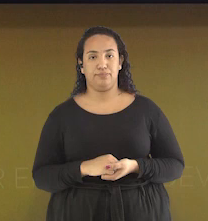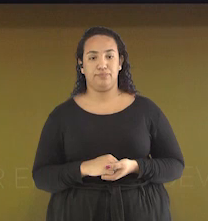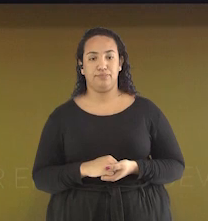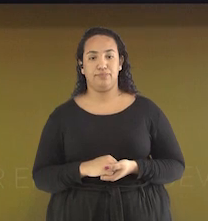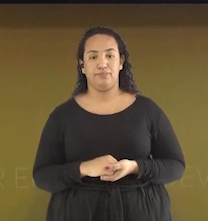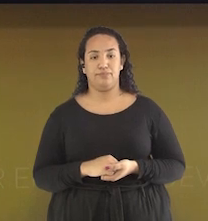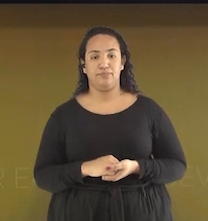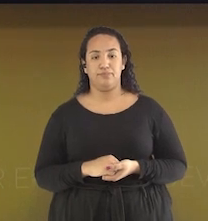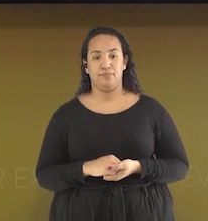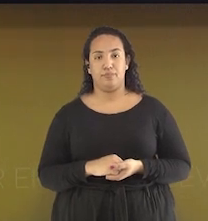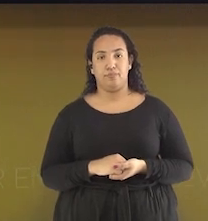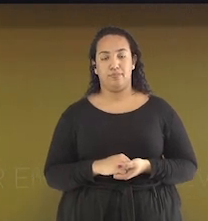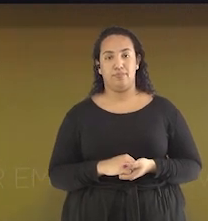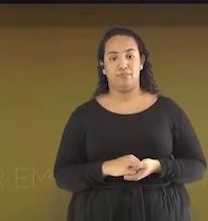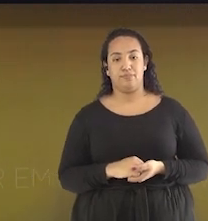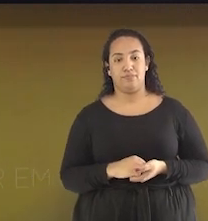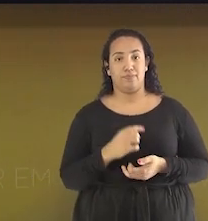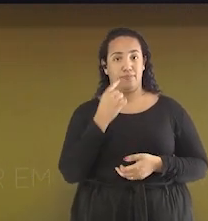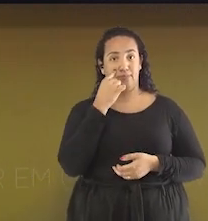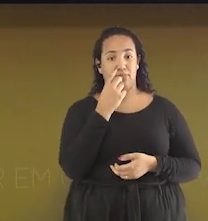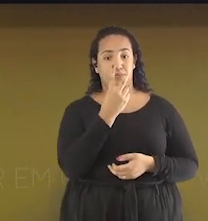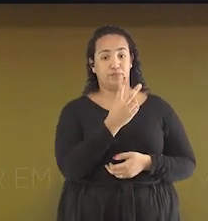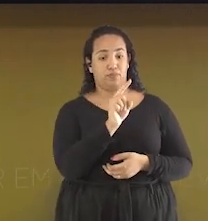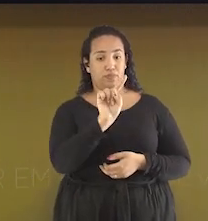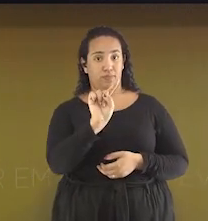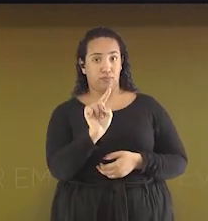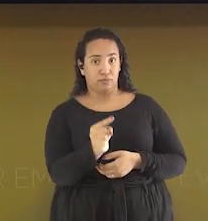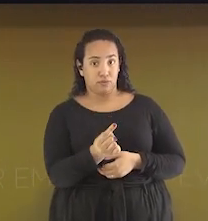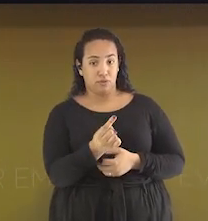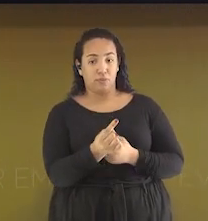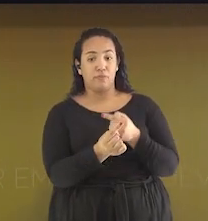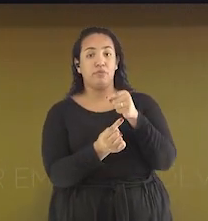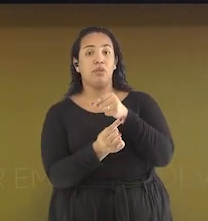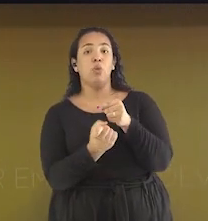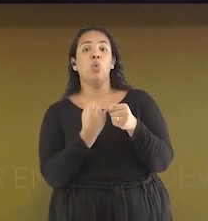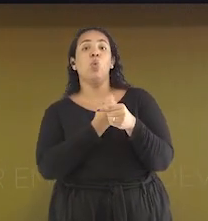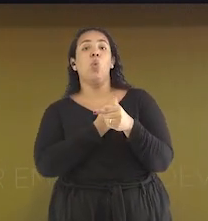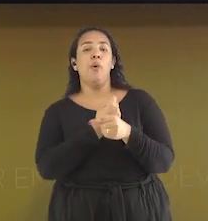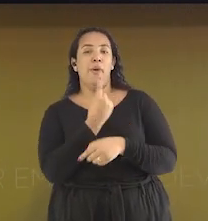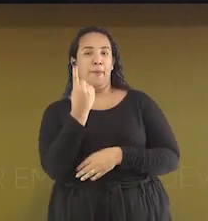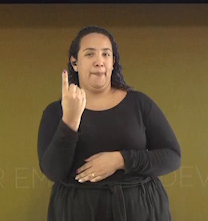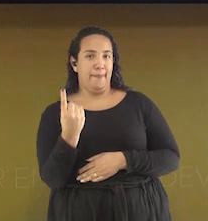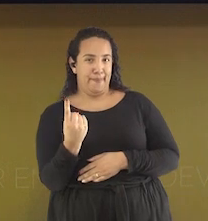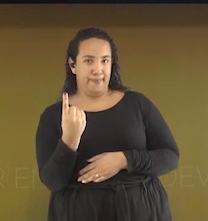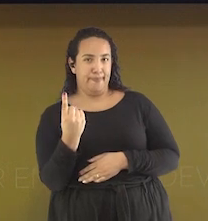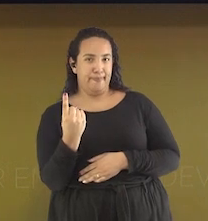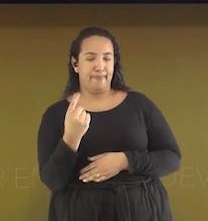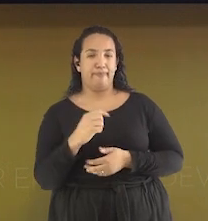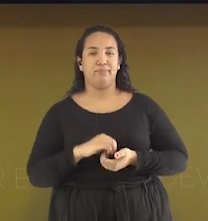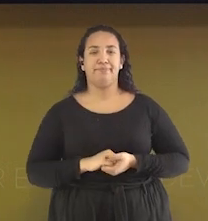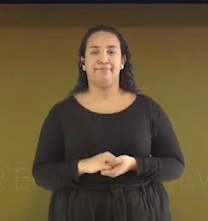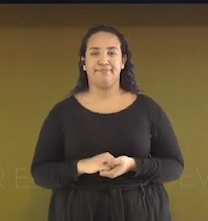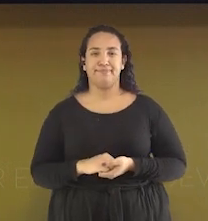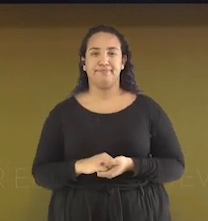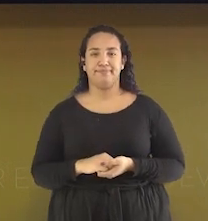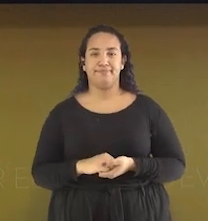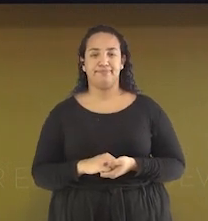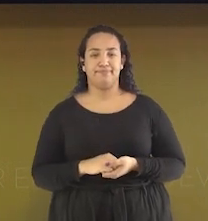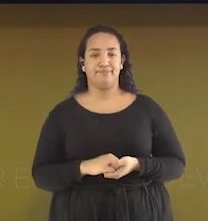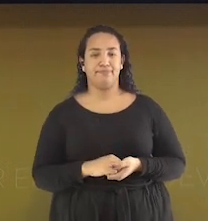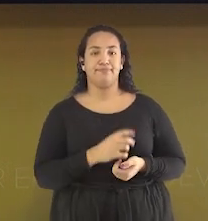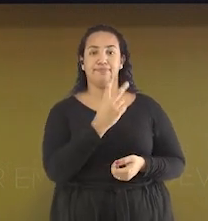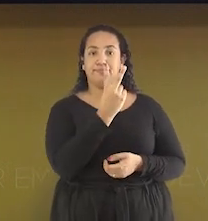e aí depois eu vou colocar o número que está após a vírgula, o algarismo que está após a